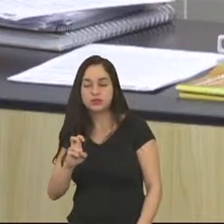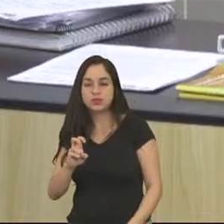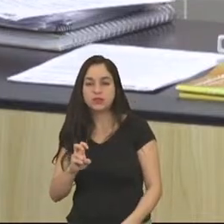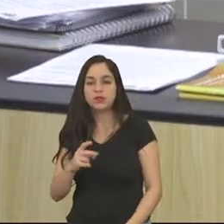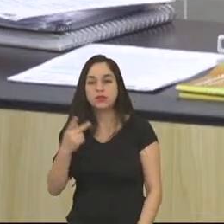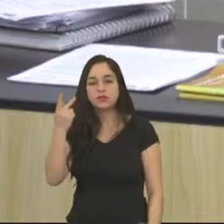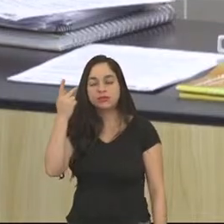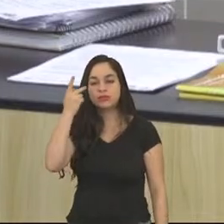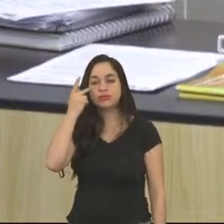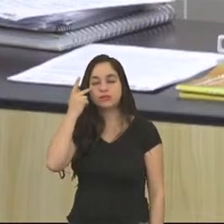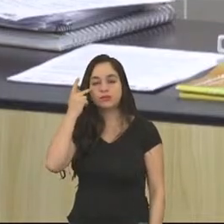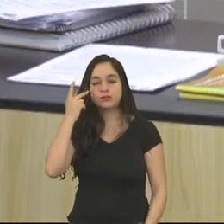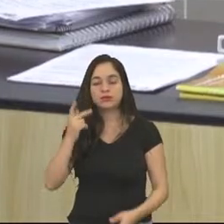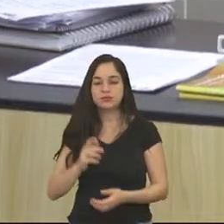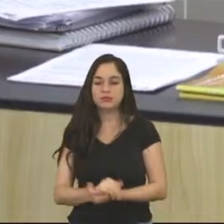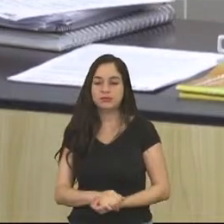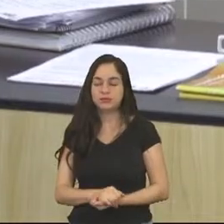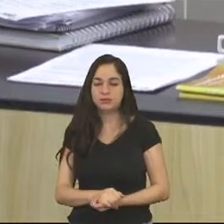Podemos.